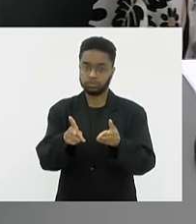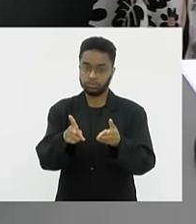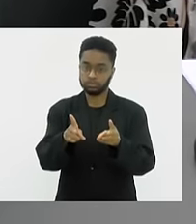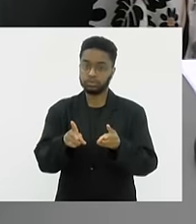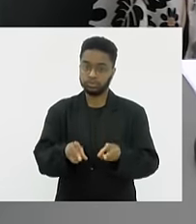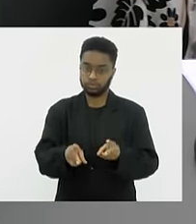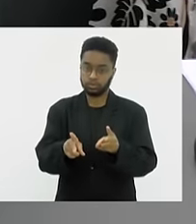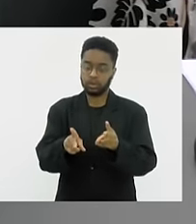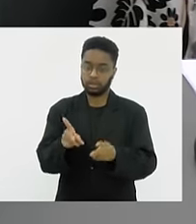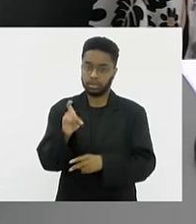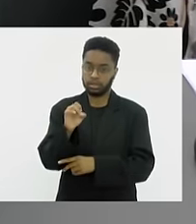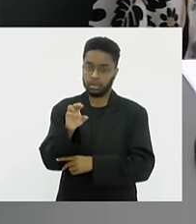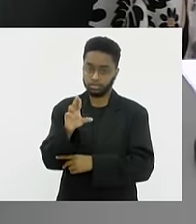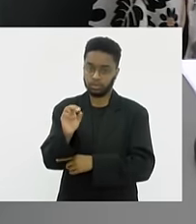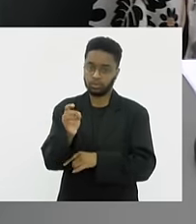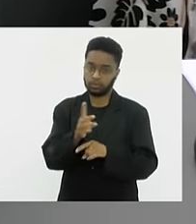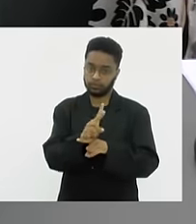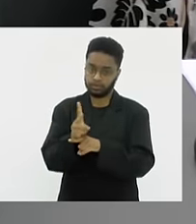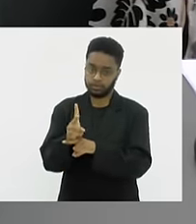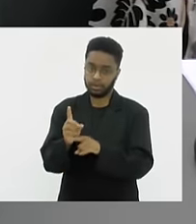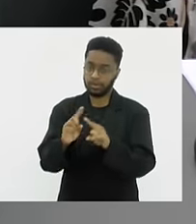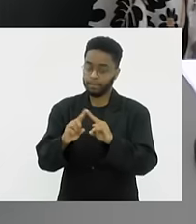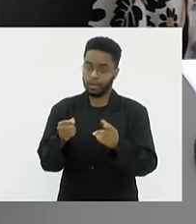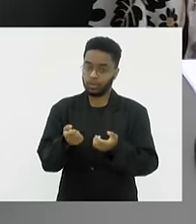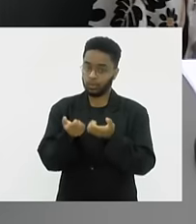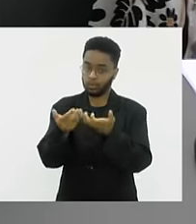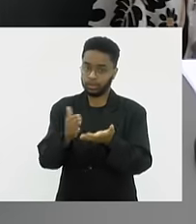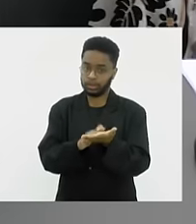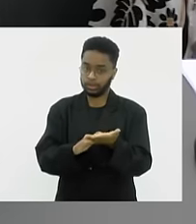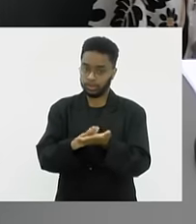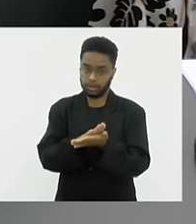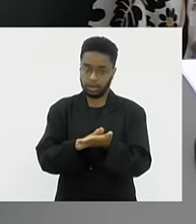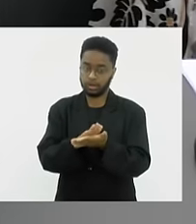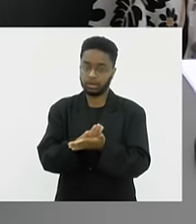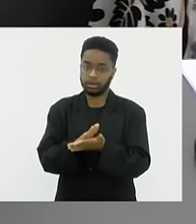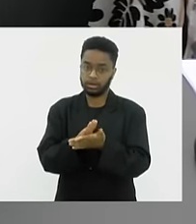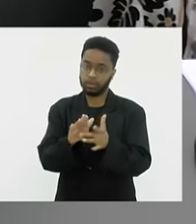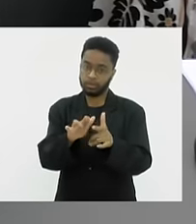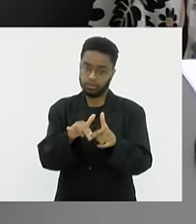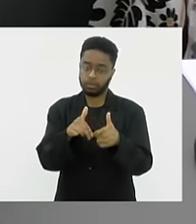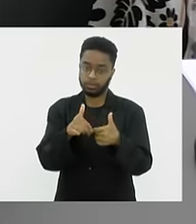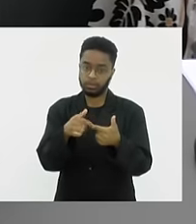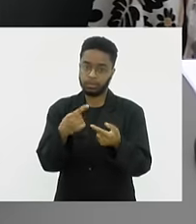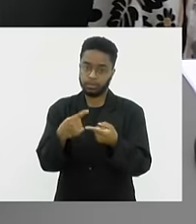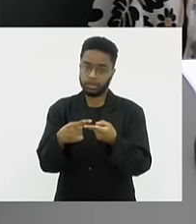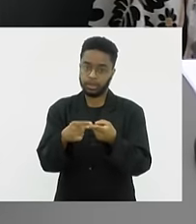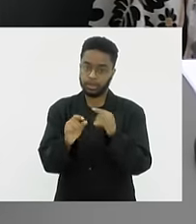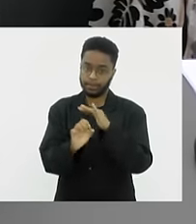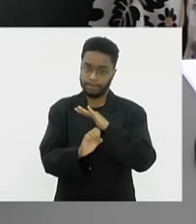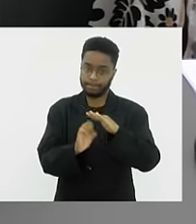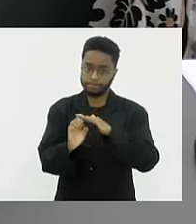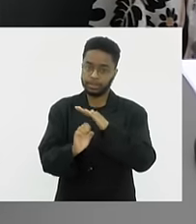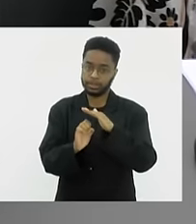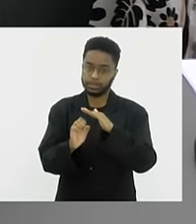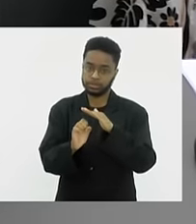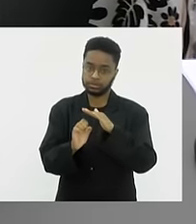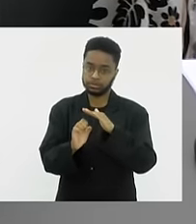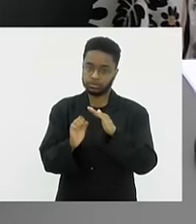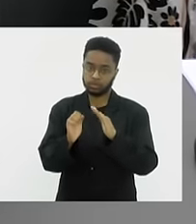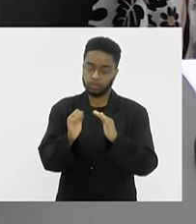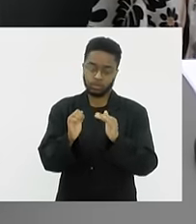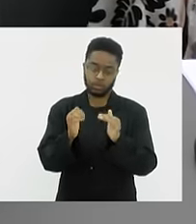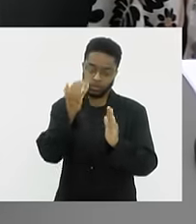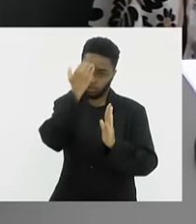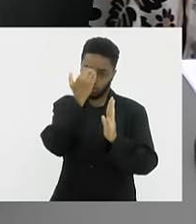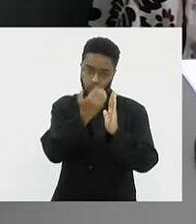sob tutela do Detro. Não foi entregue para o consórcio justamente porque a empresa, o consórcio, não cumpriu